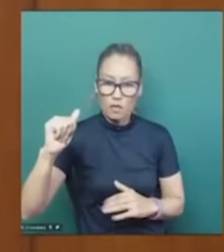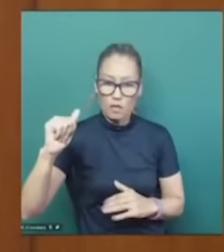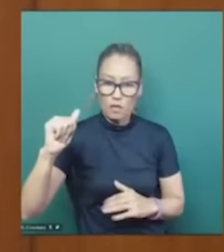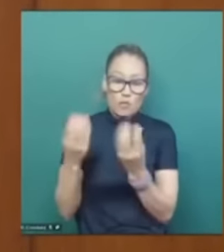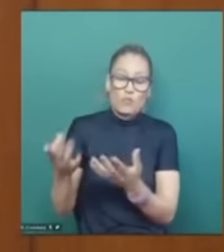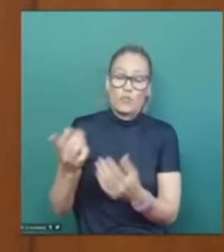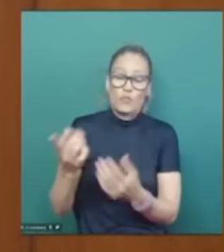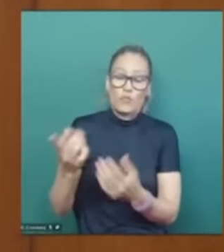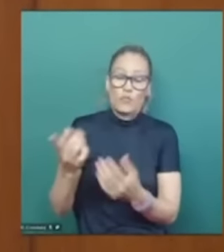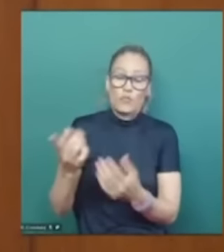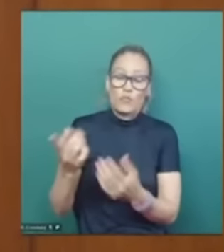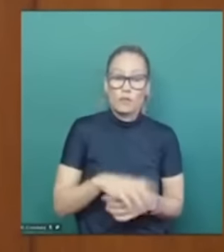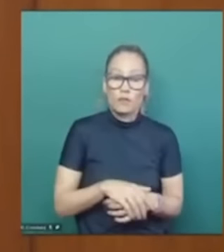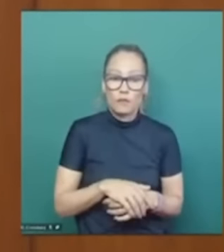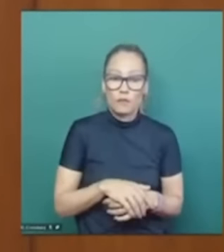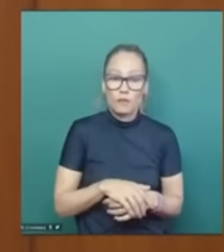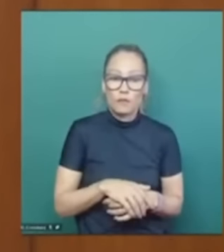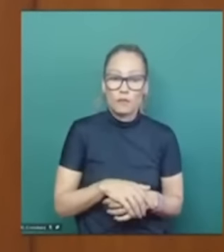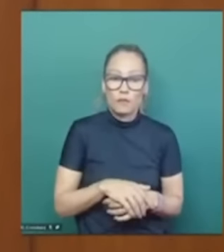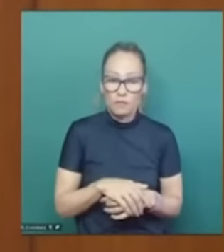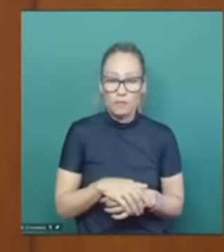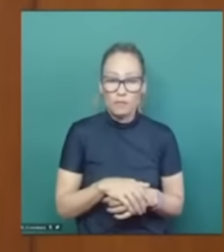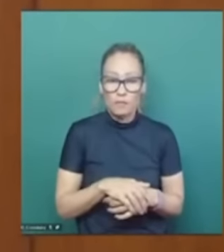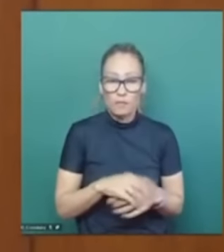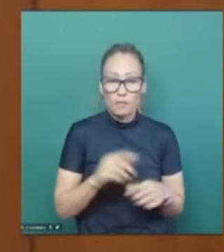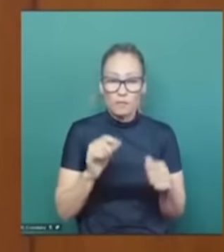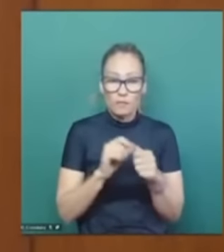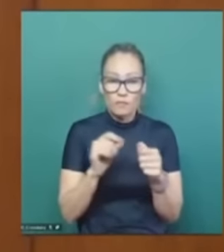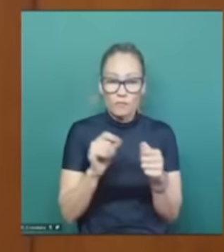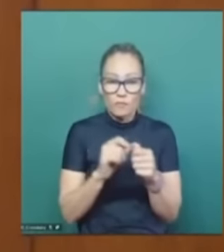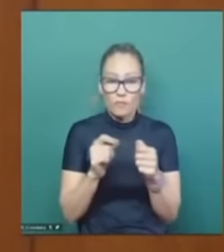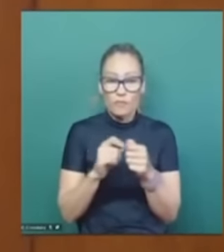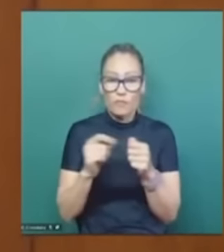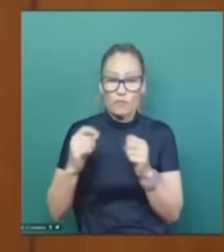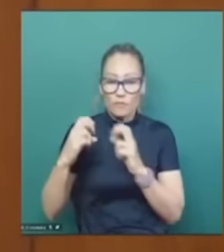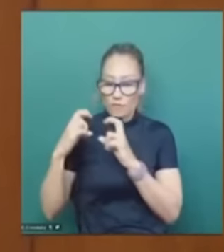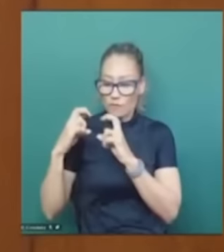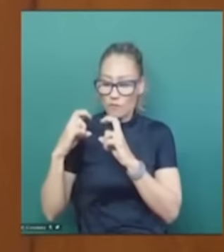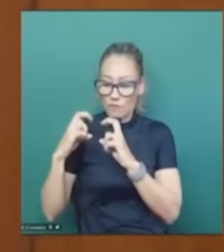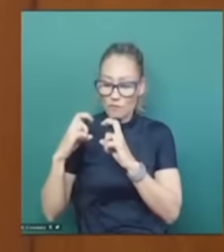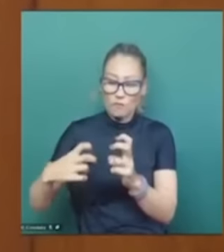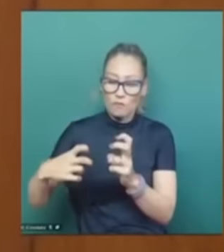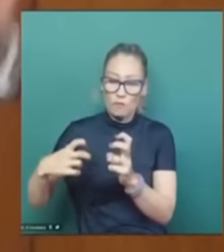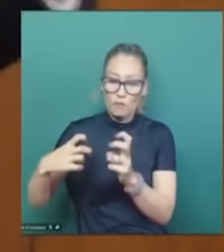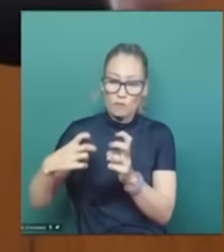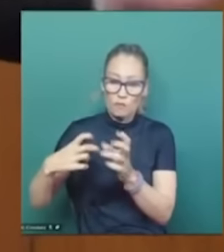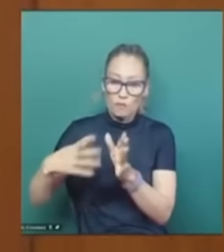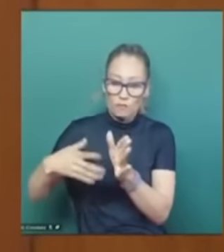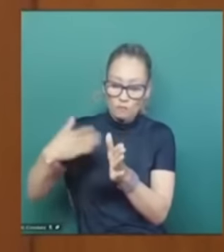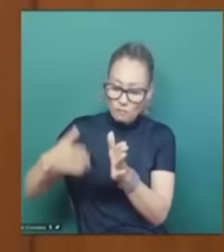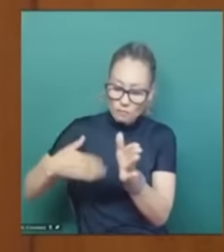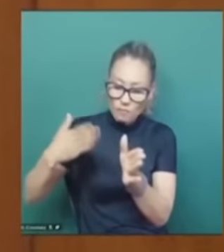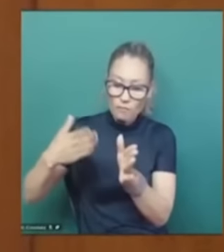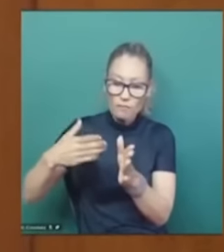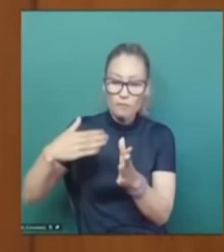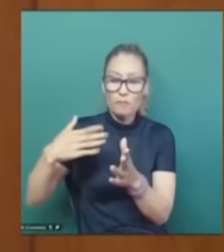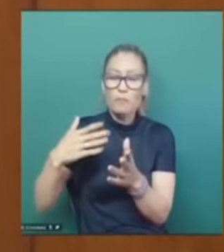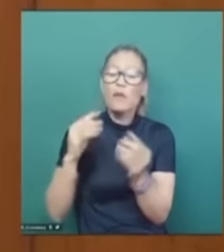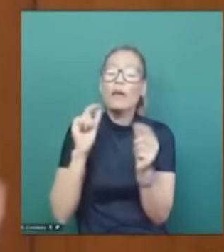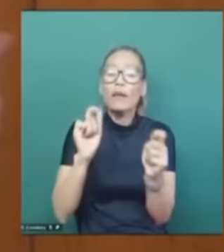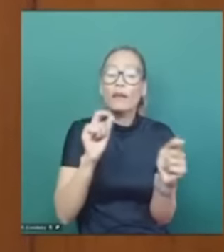uma intervenção divina que vai fazer a estação do metrô? Vai ser uma intervenção divina que vai fazer aquele empreendimento, vereadora? A vereadora fala em meio